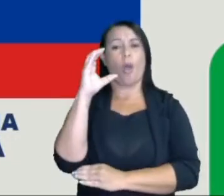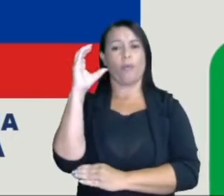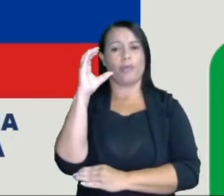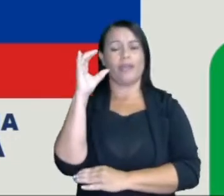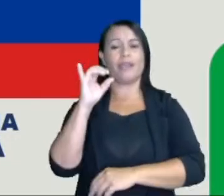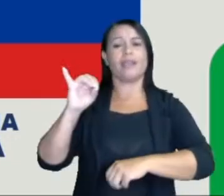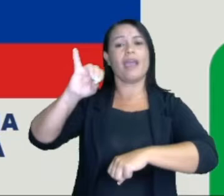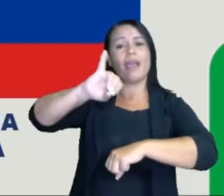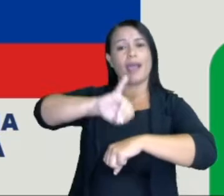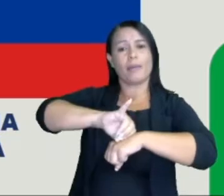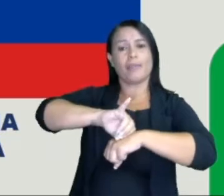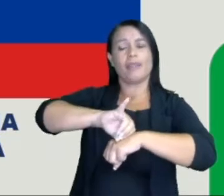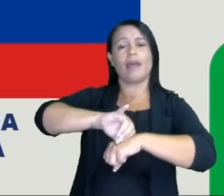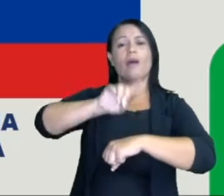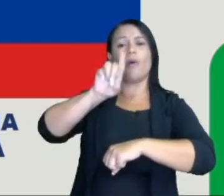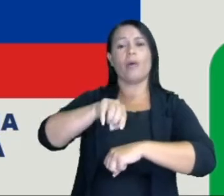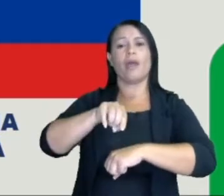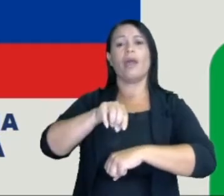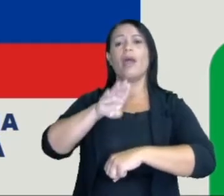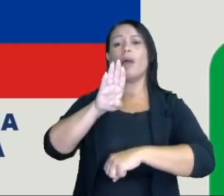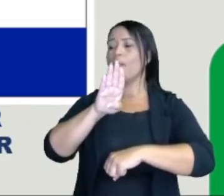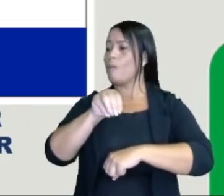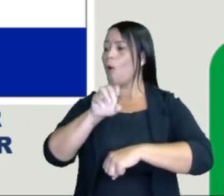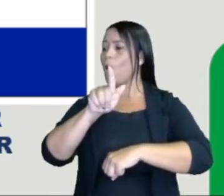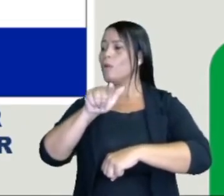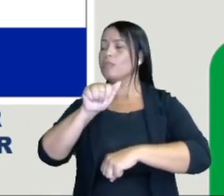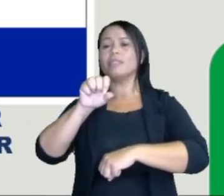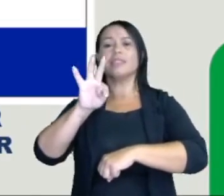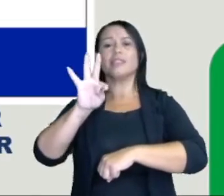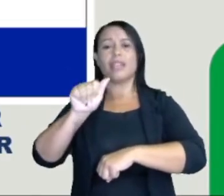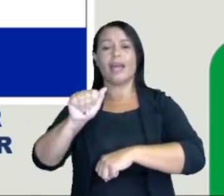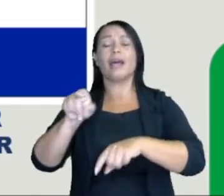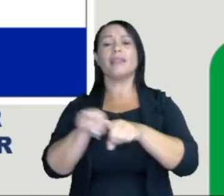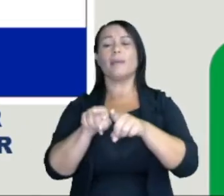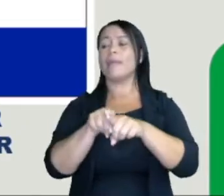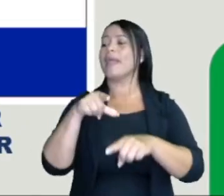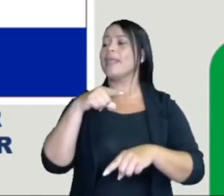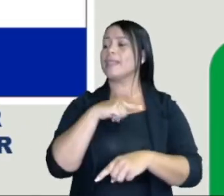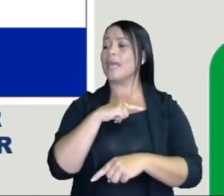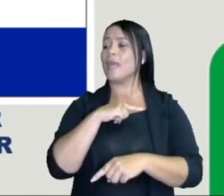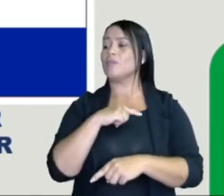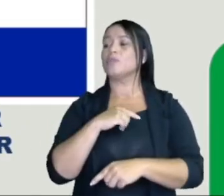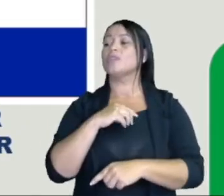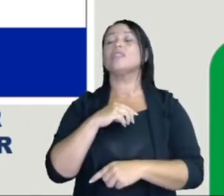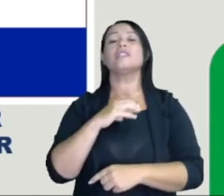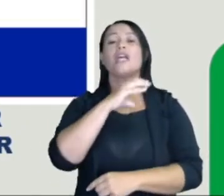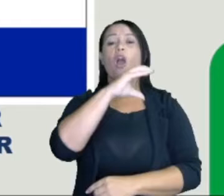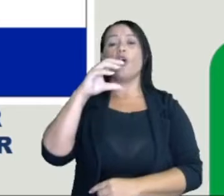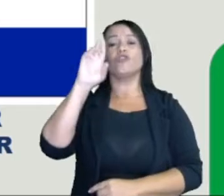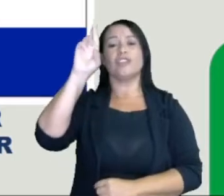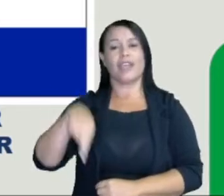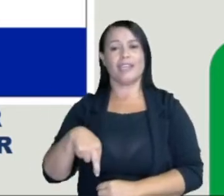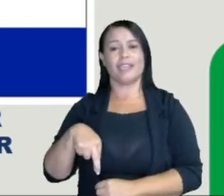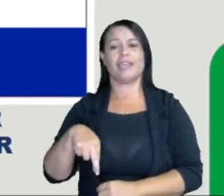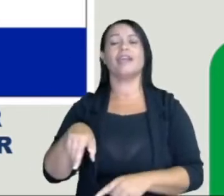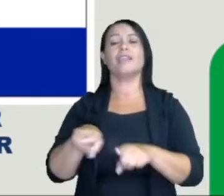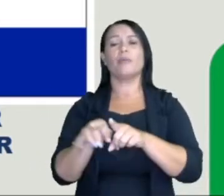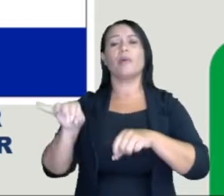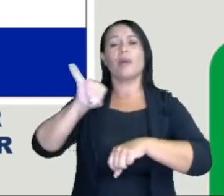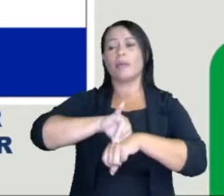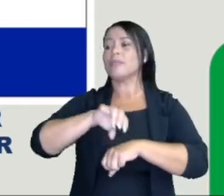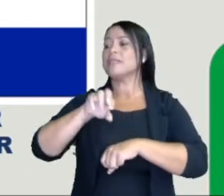a capital é Bogotá. E aí a gente tem a Costa Rica, com a capital San